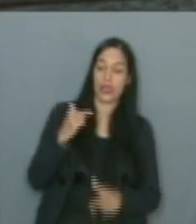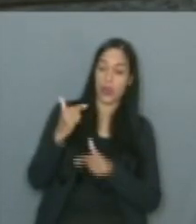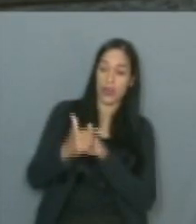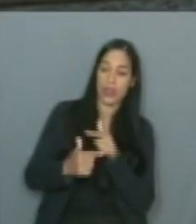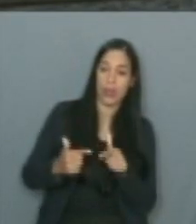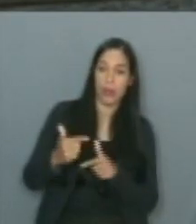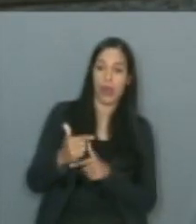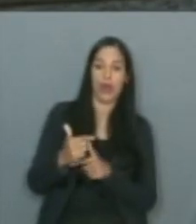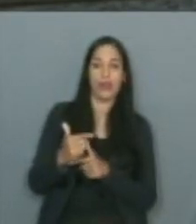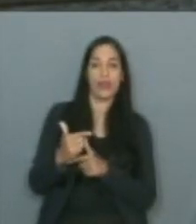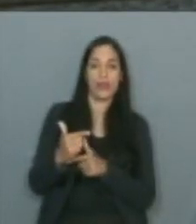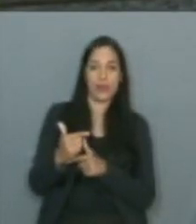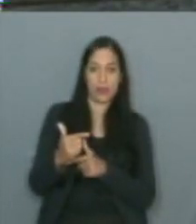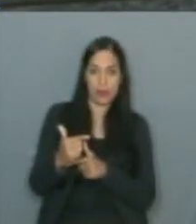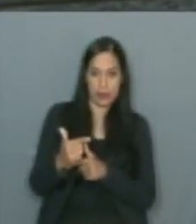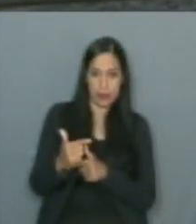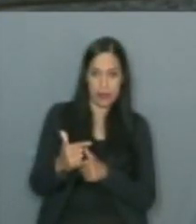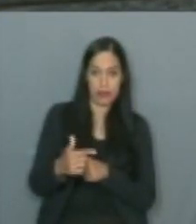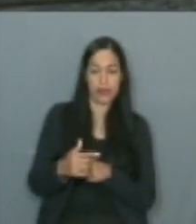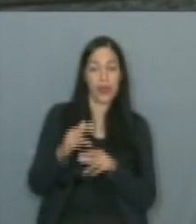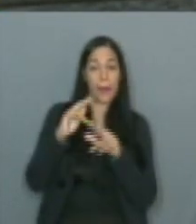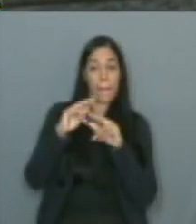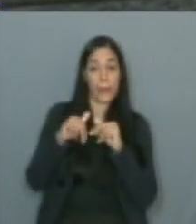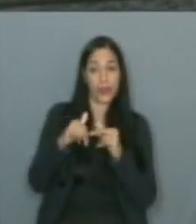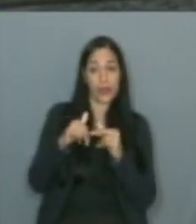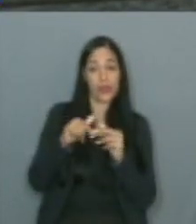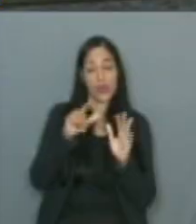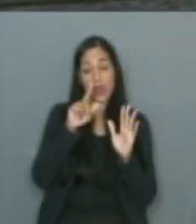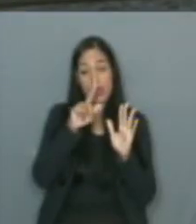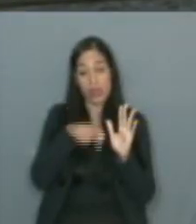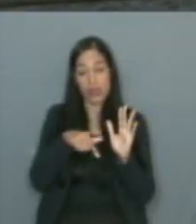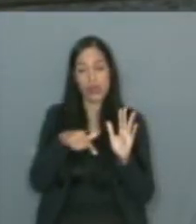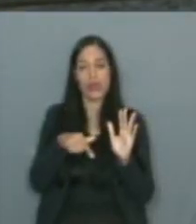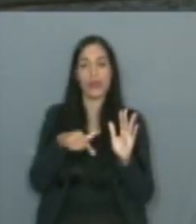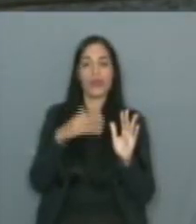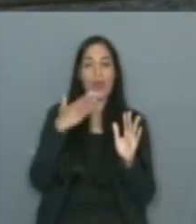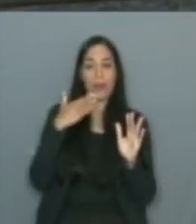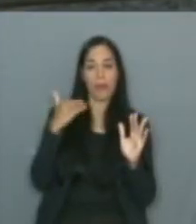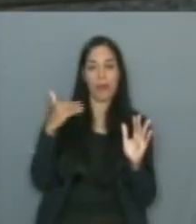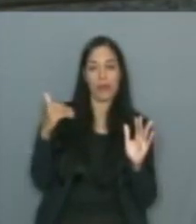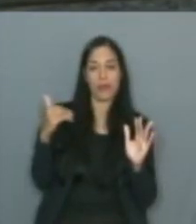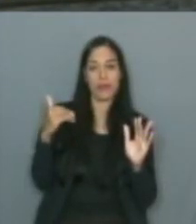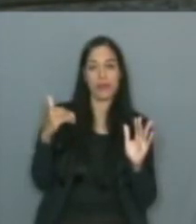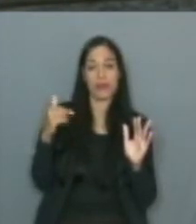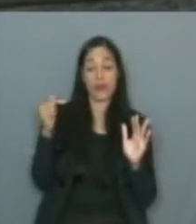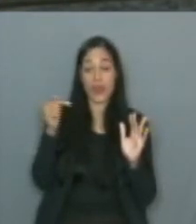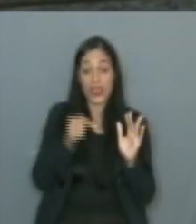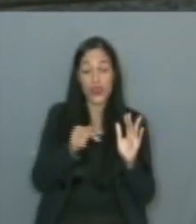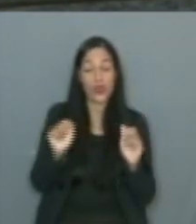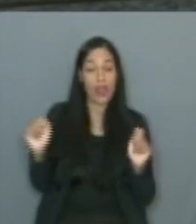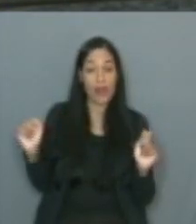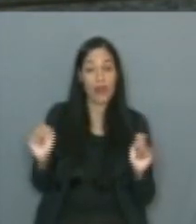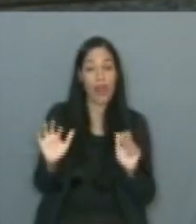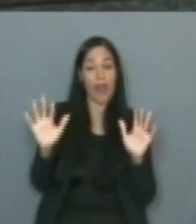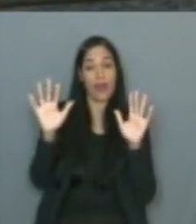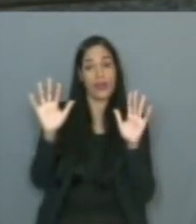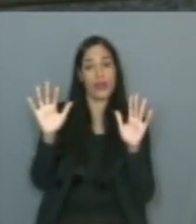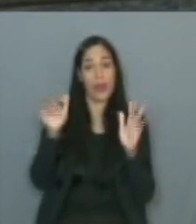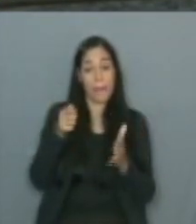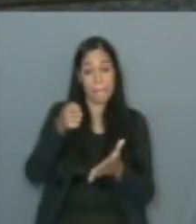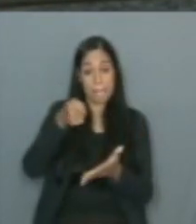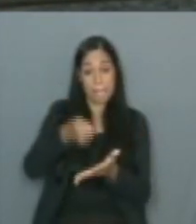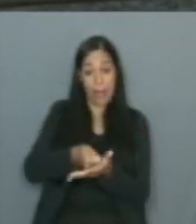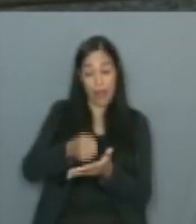emprego. E é por isso que isso é um gol de placa, porque isso é muito caro. Pagar